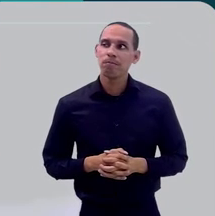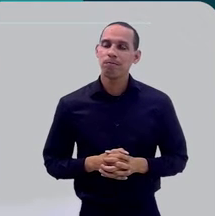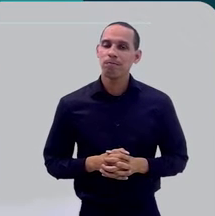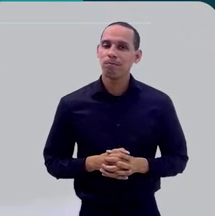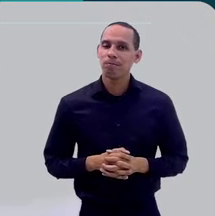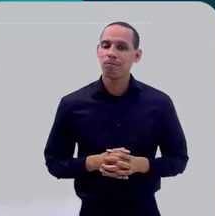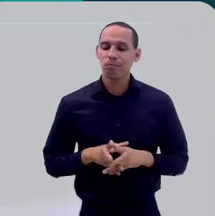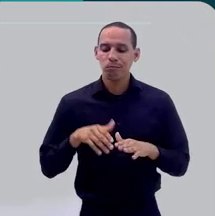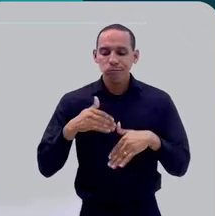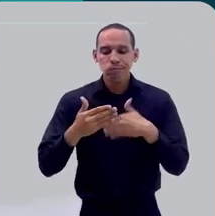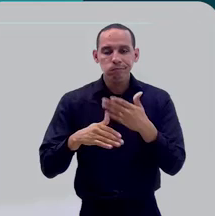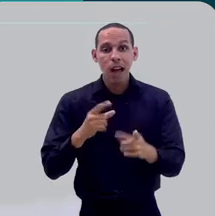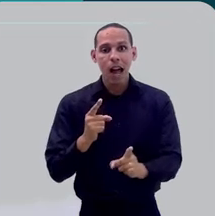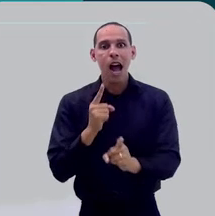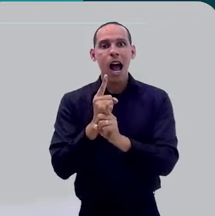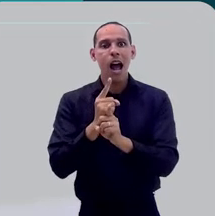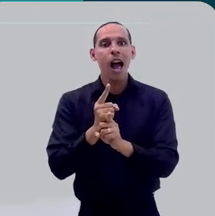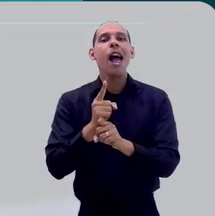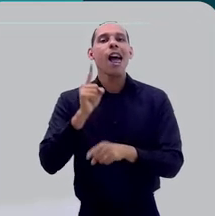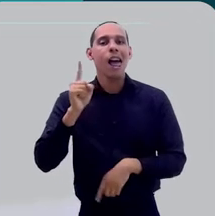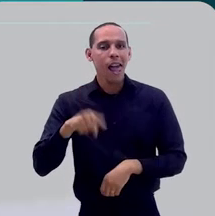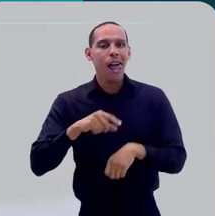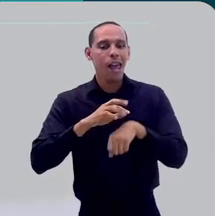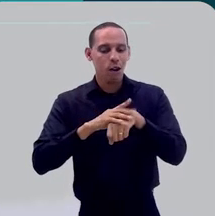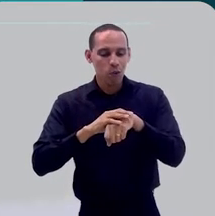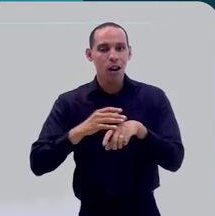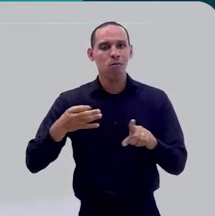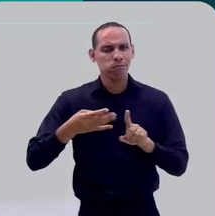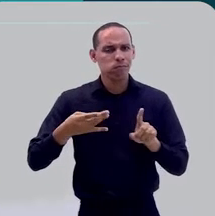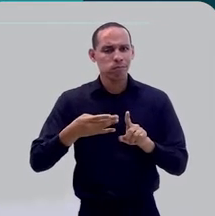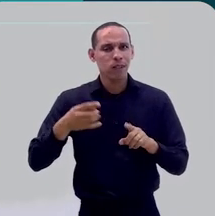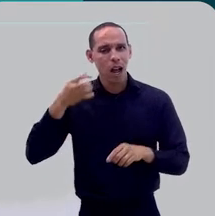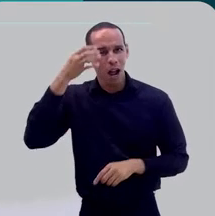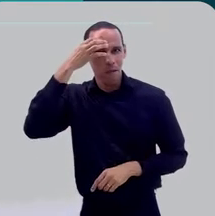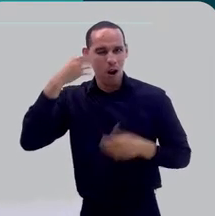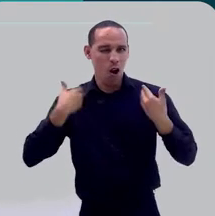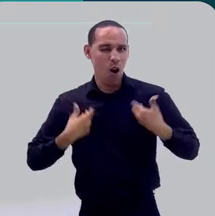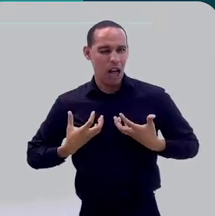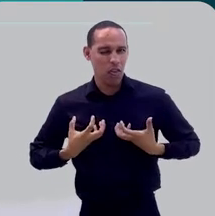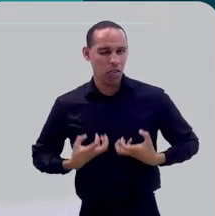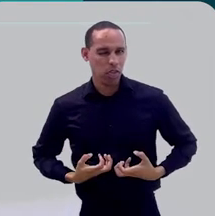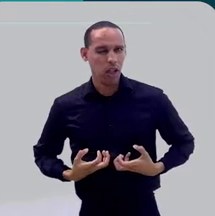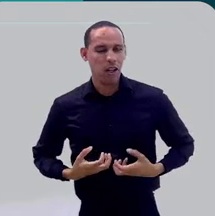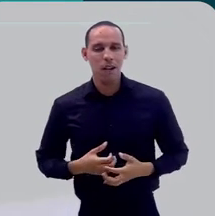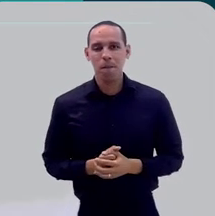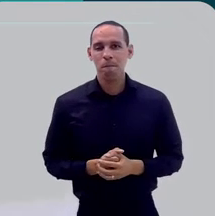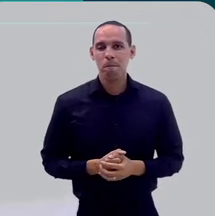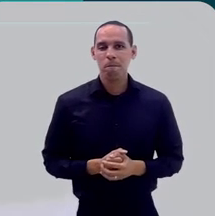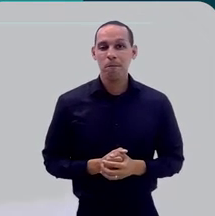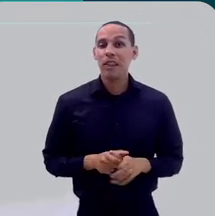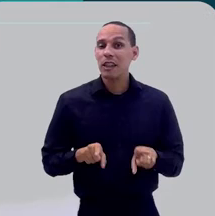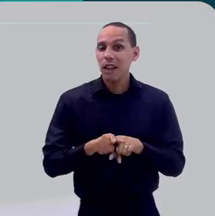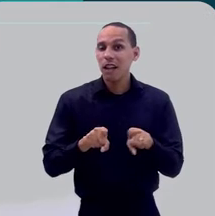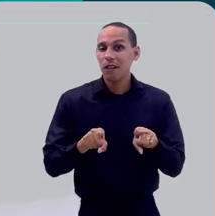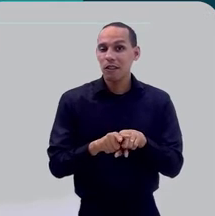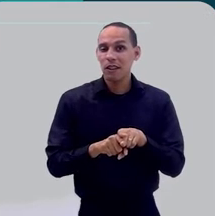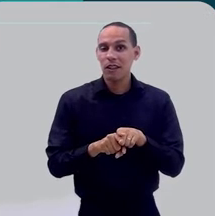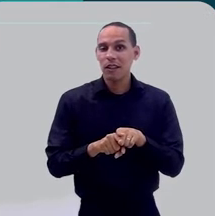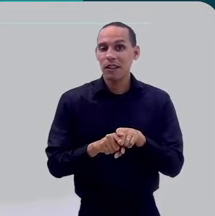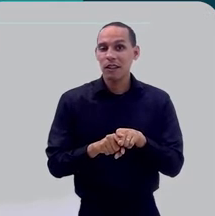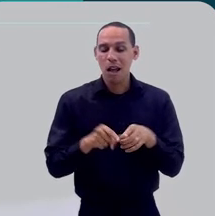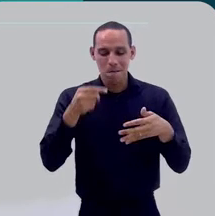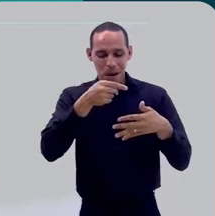Uma vez constatado o quadro de burnout e constatado qual foi o fator ou os fatores